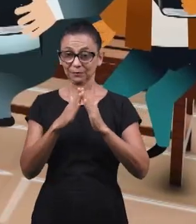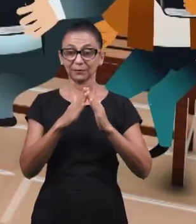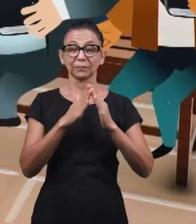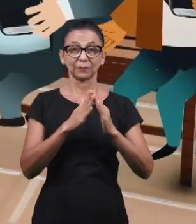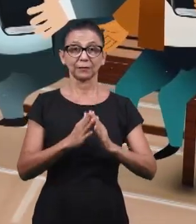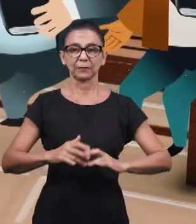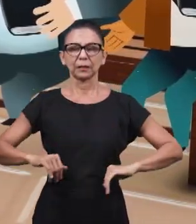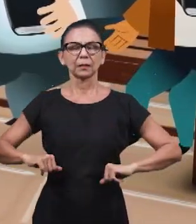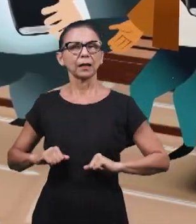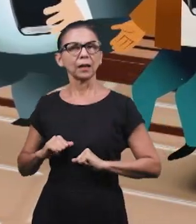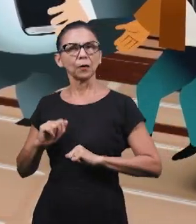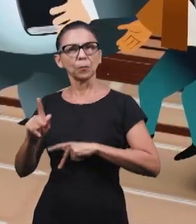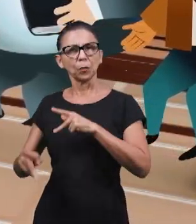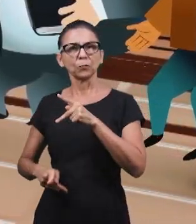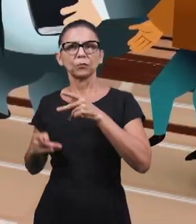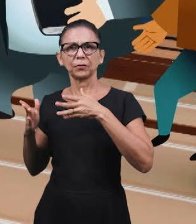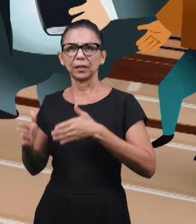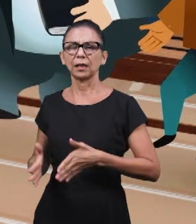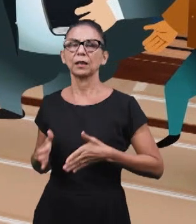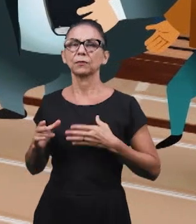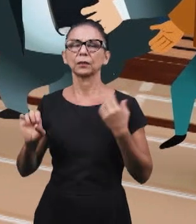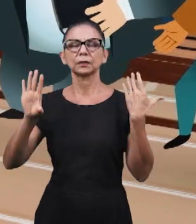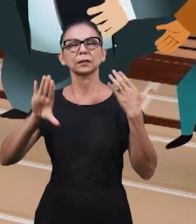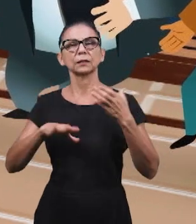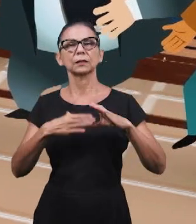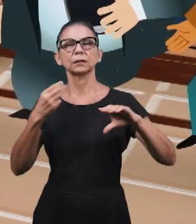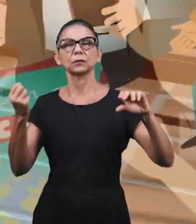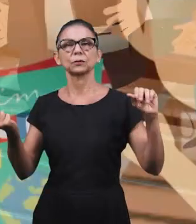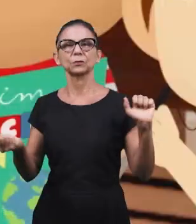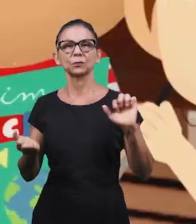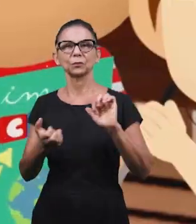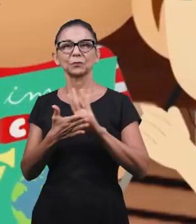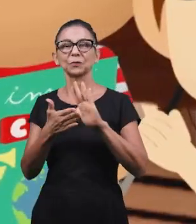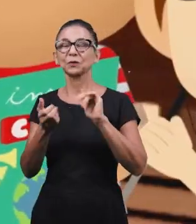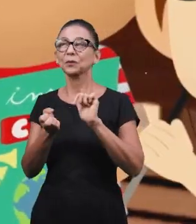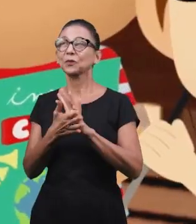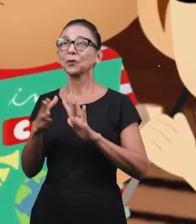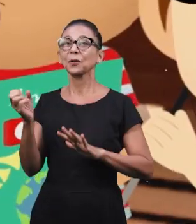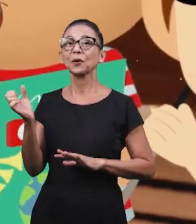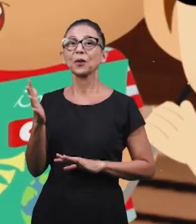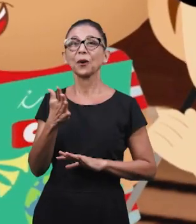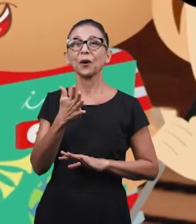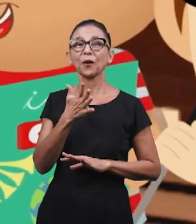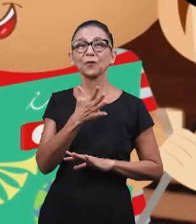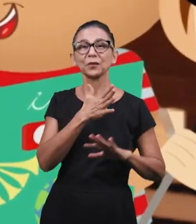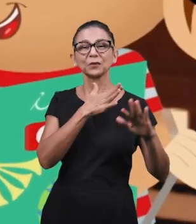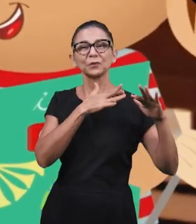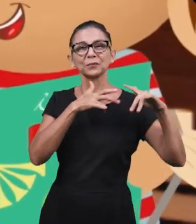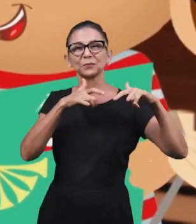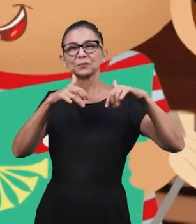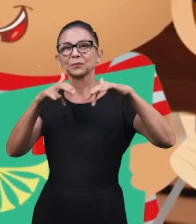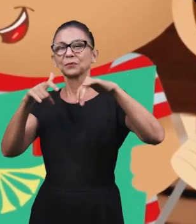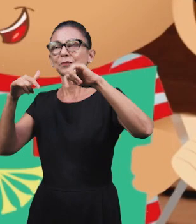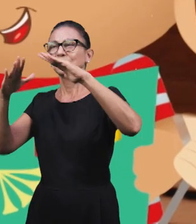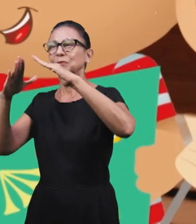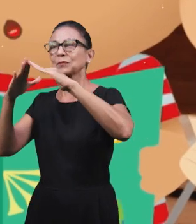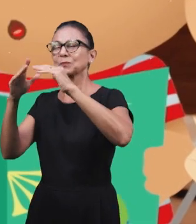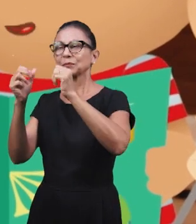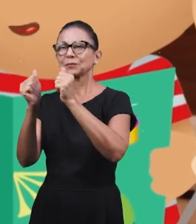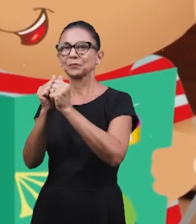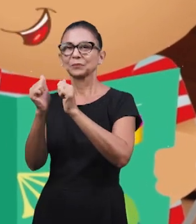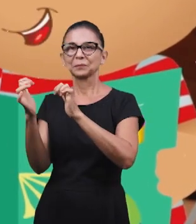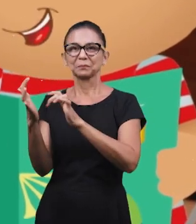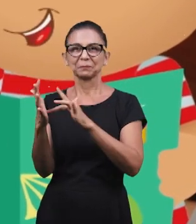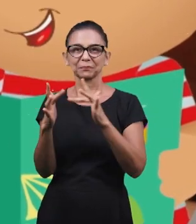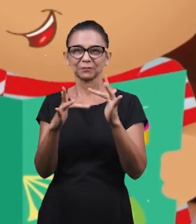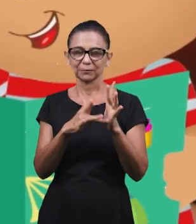Jesus. A igreja triunfante entoando um novo canto, subirá